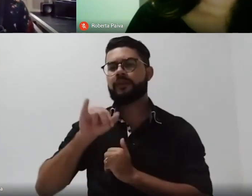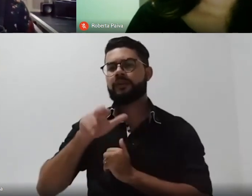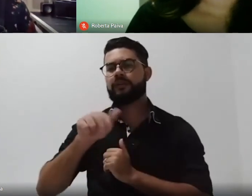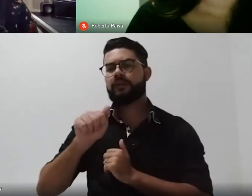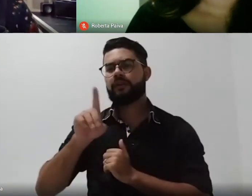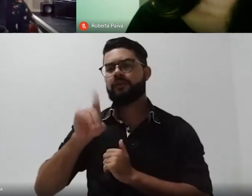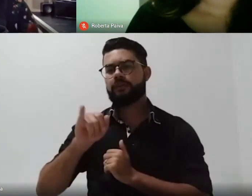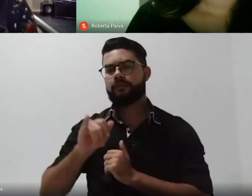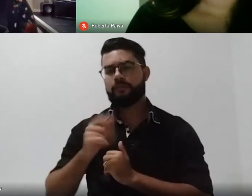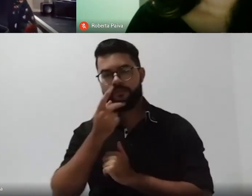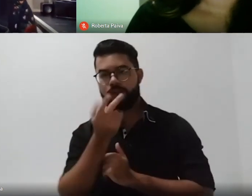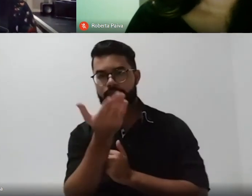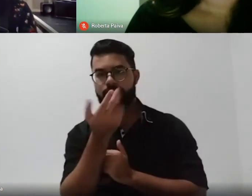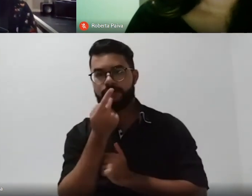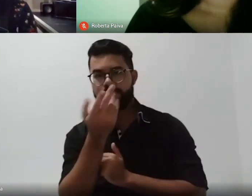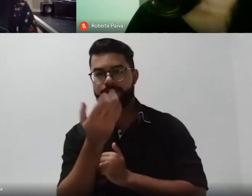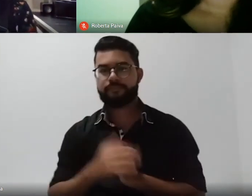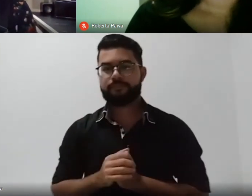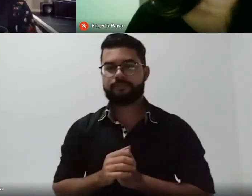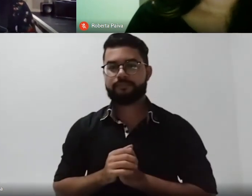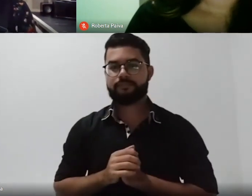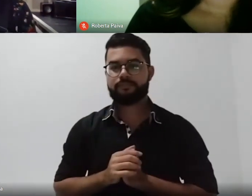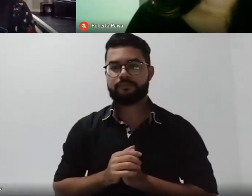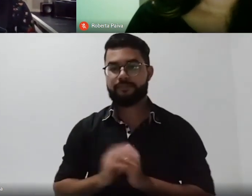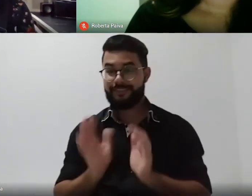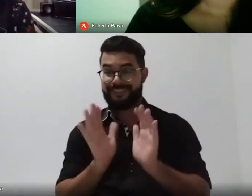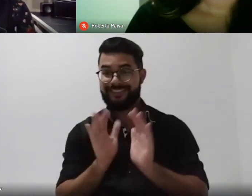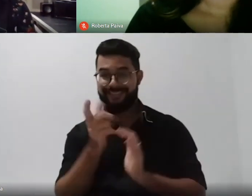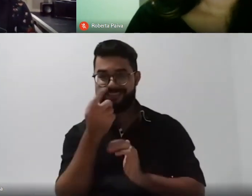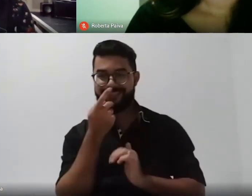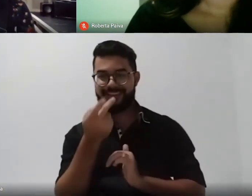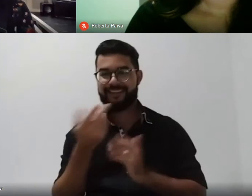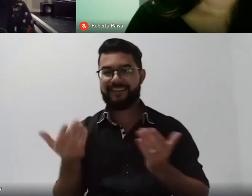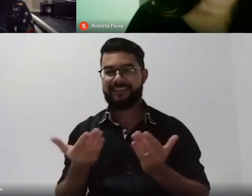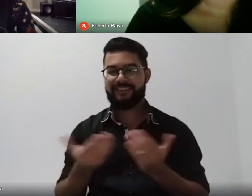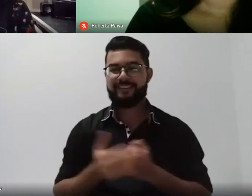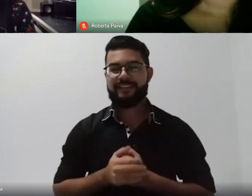Pode falar. Pode falar, Marcela. Não, eu ia fazer uma pergunta Rinaldo, mas...